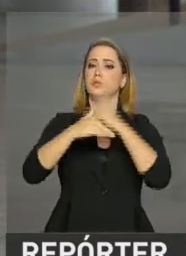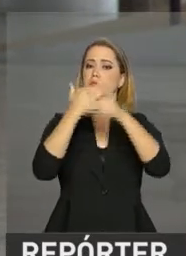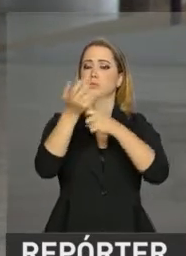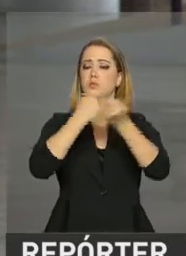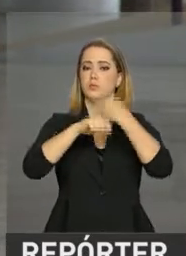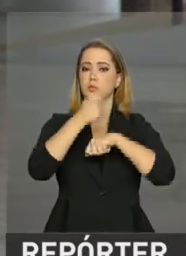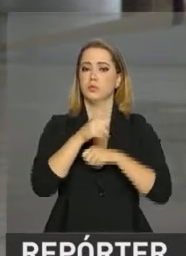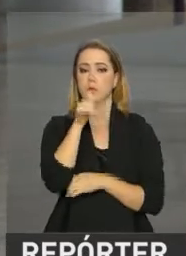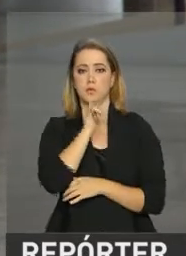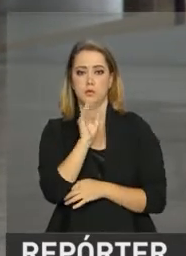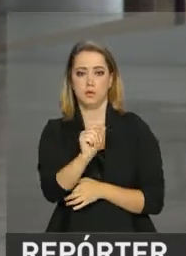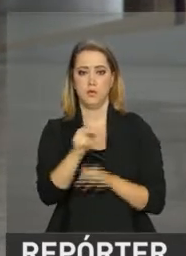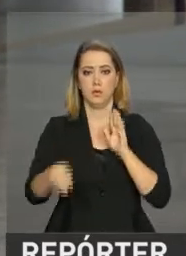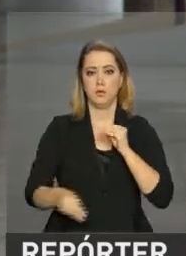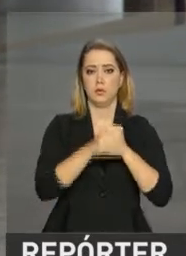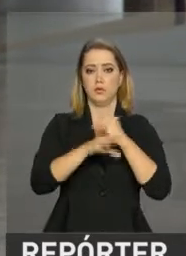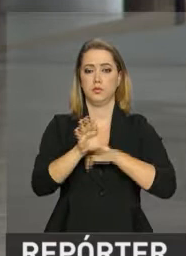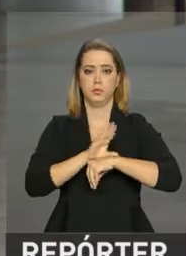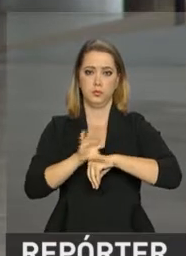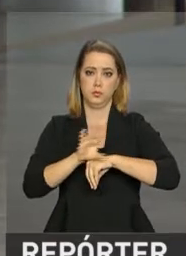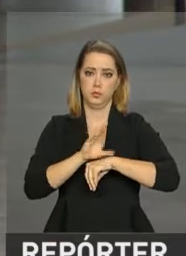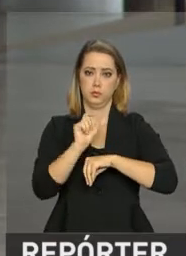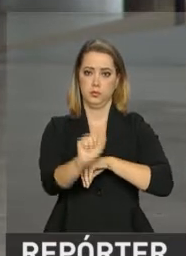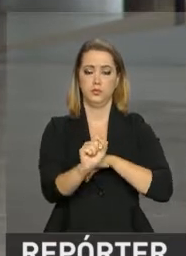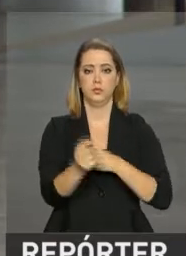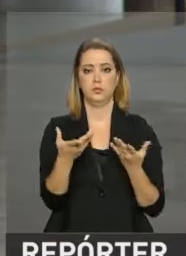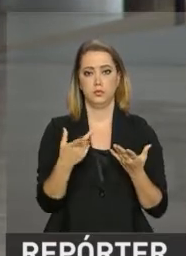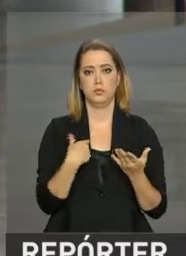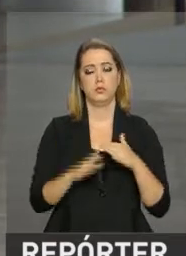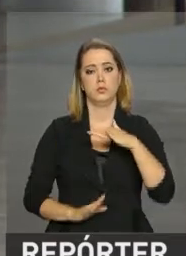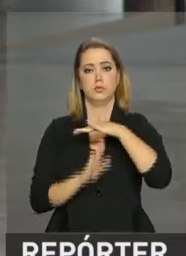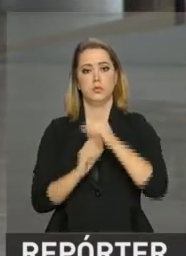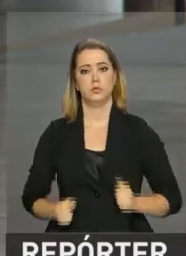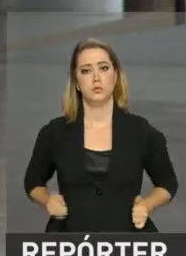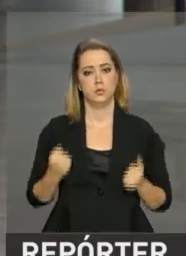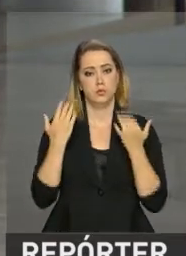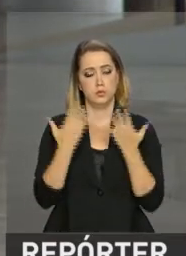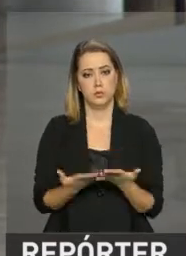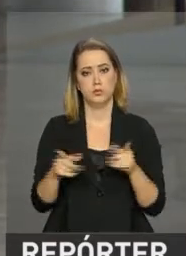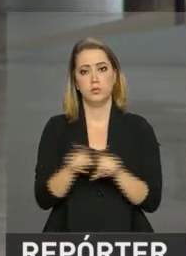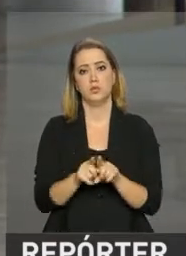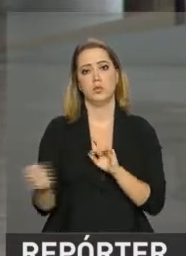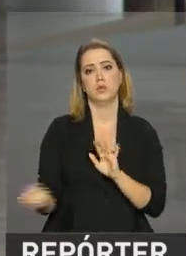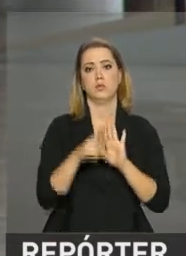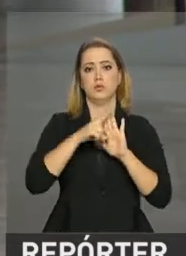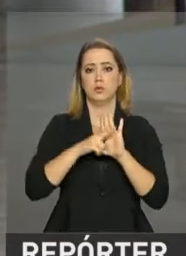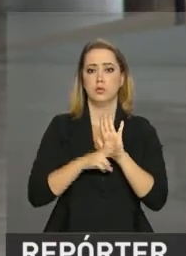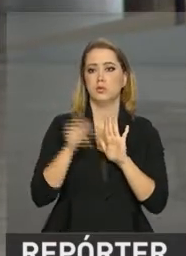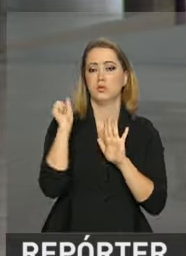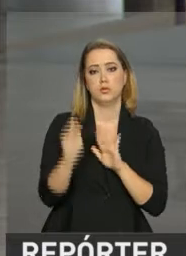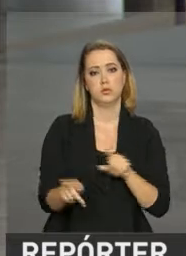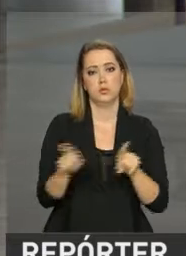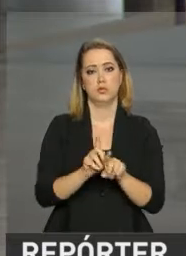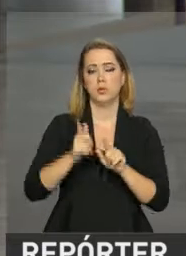como por exemplo a pec proposta de emenda à constituição que coloca um teto para o aumento dos gastos a reforma da previdência em algumas outras